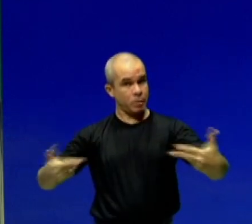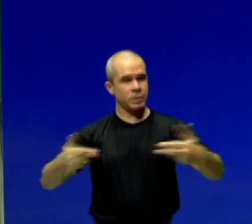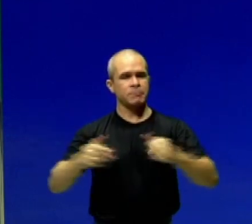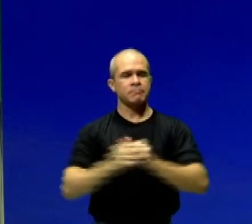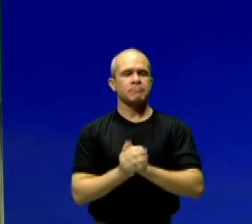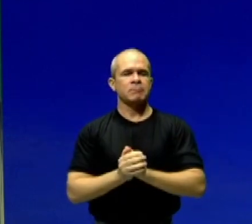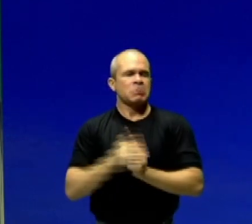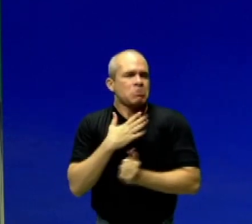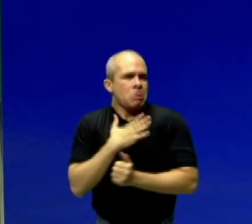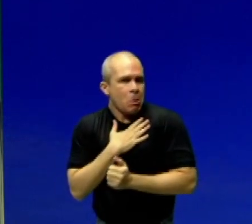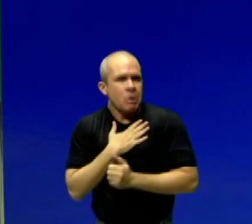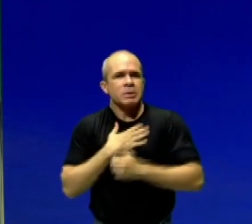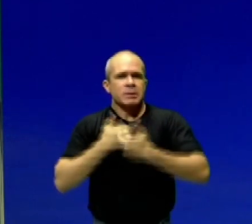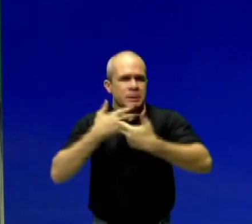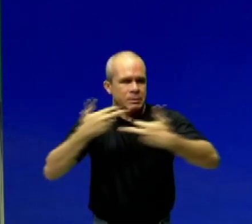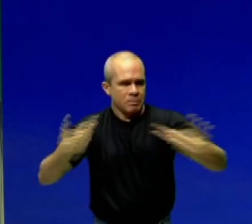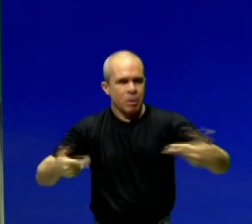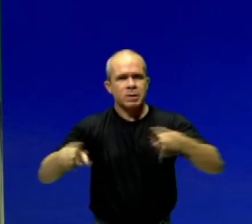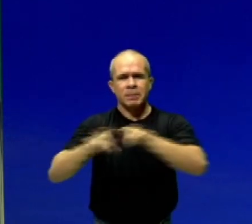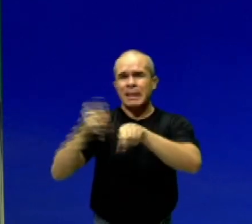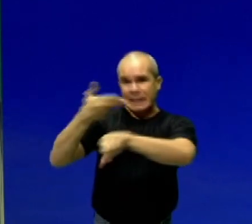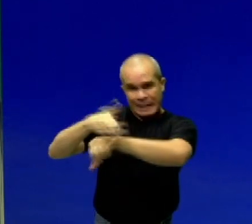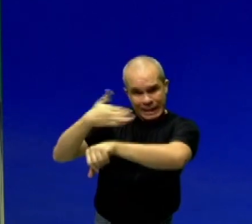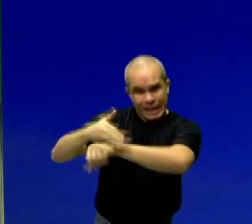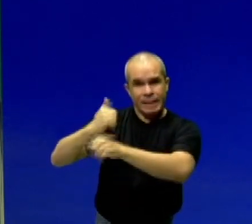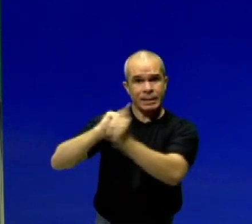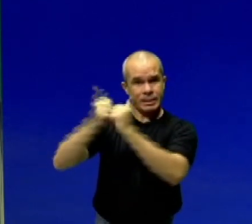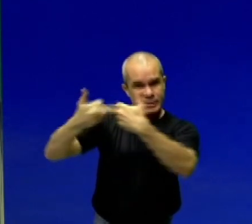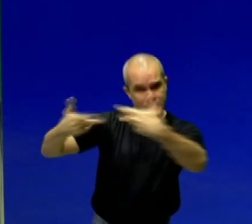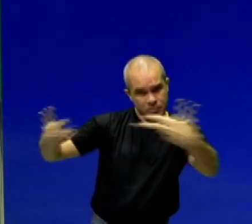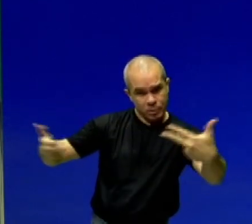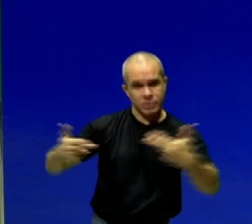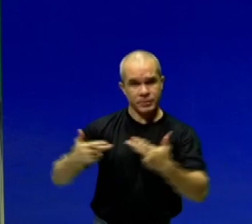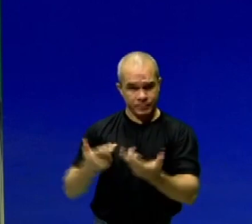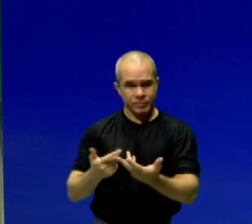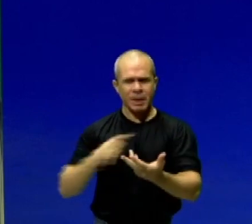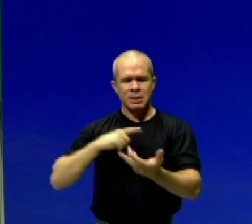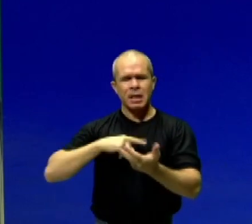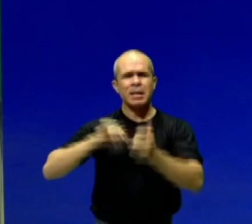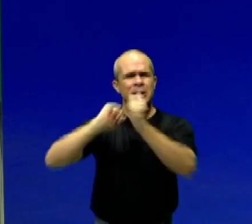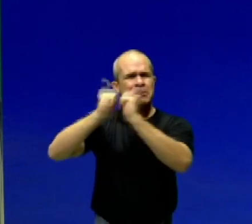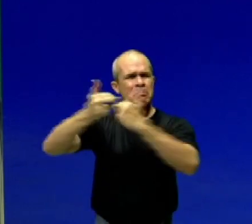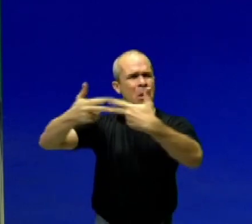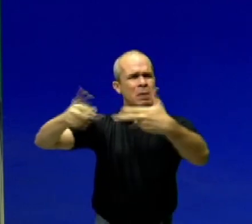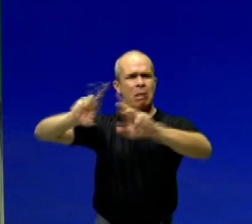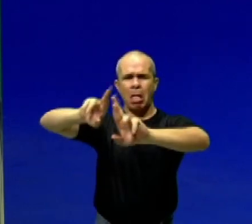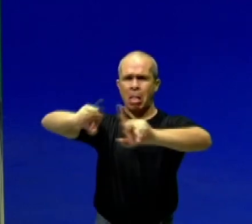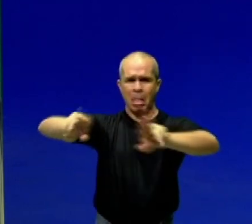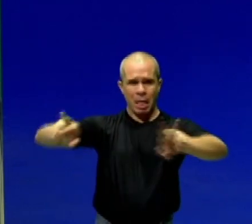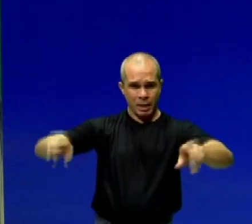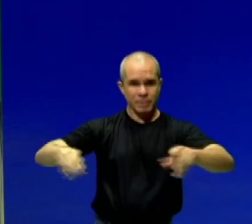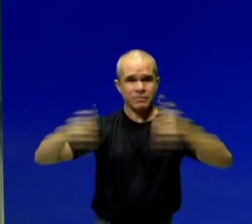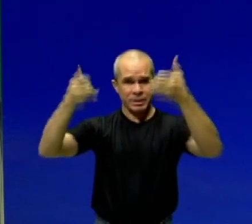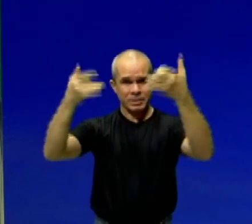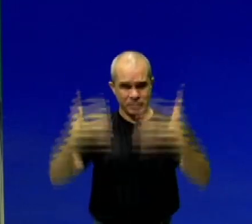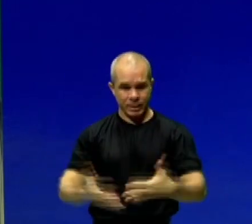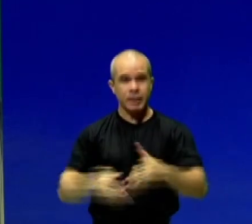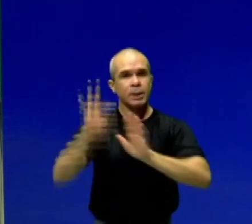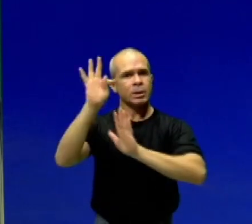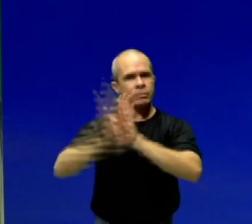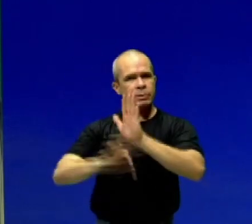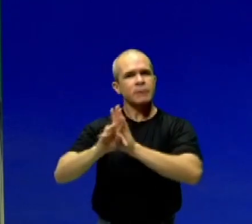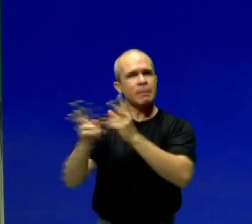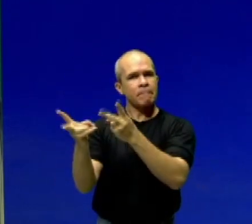Do you practice sports? Vocês praticam esportes? Então, nós temos vários esportes que nós vamos falar. Então, nesses textos,